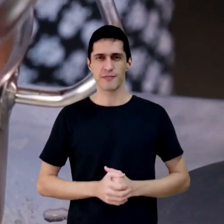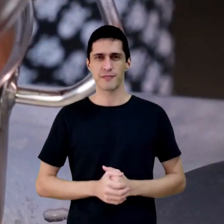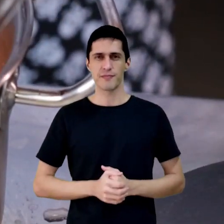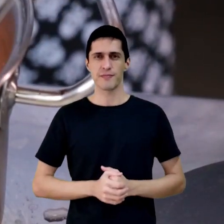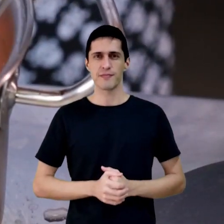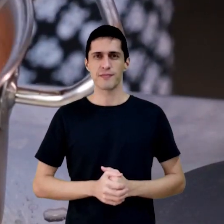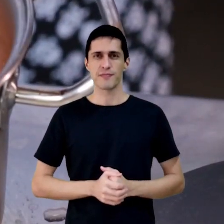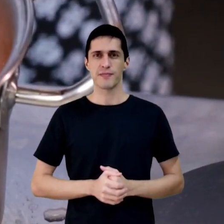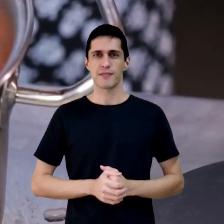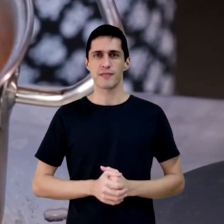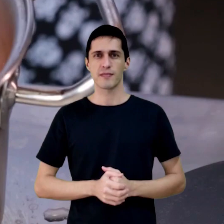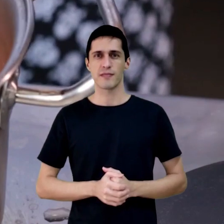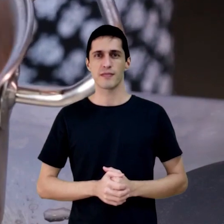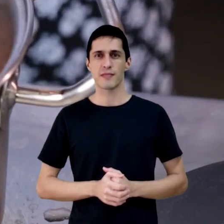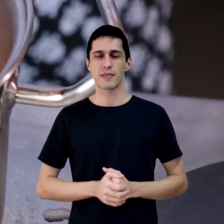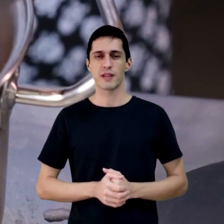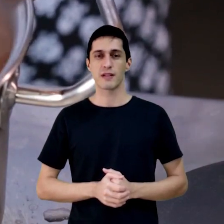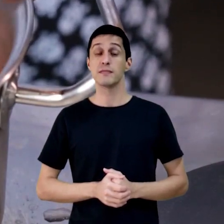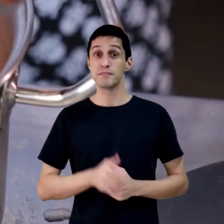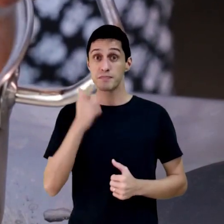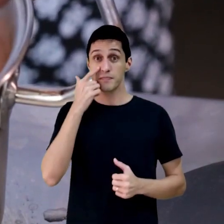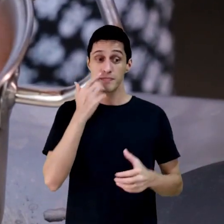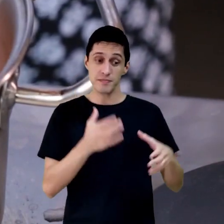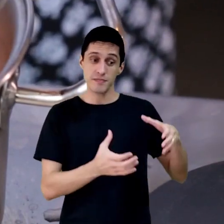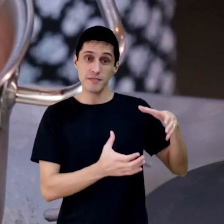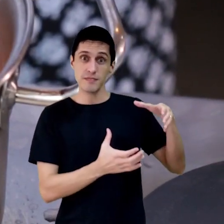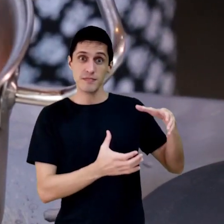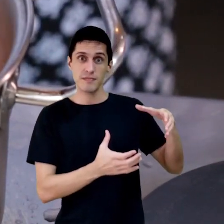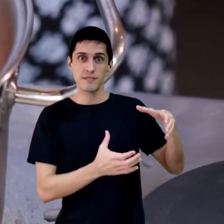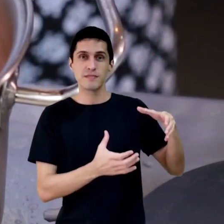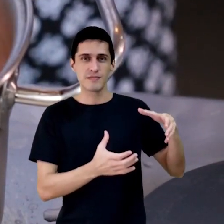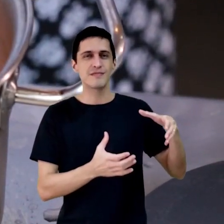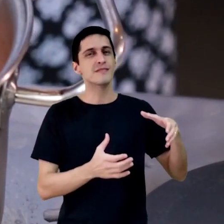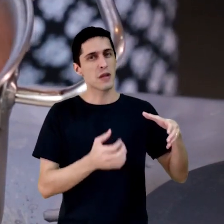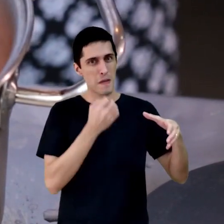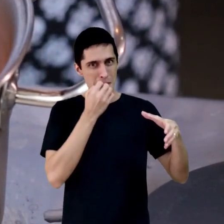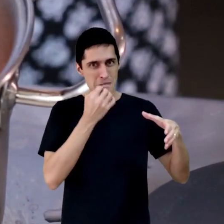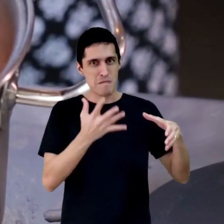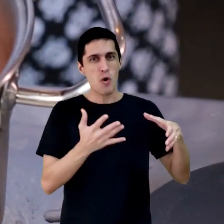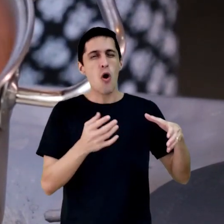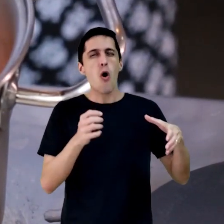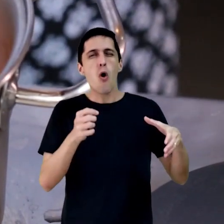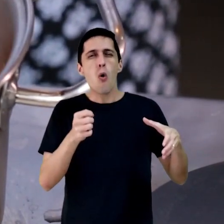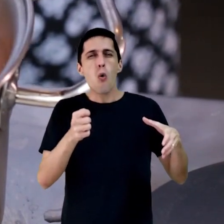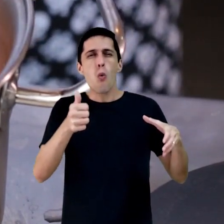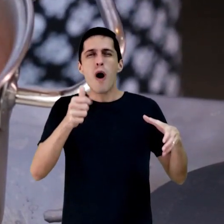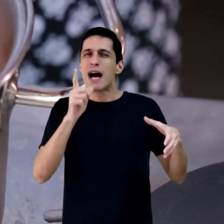ó. Vocês veem que quase já não tem água, ó. Tá bem cozido.